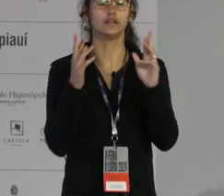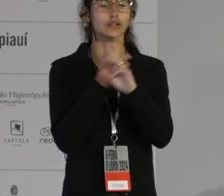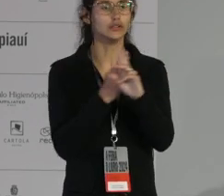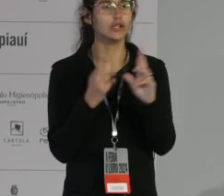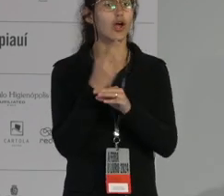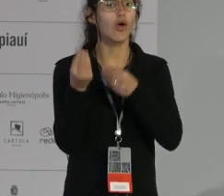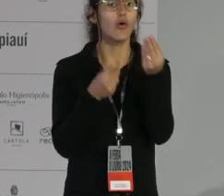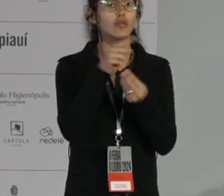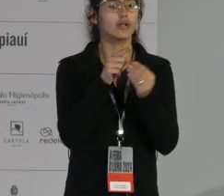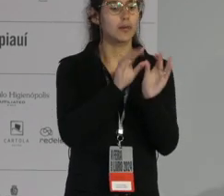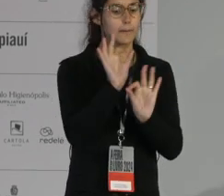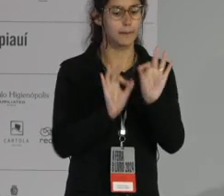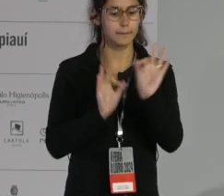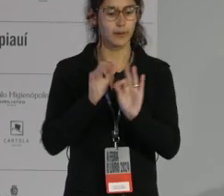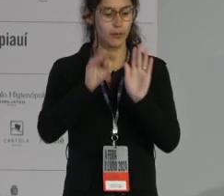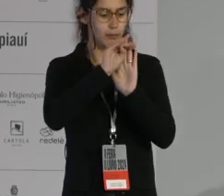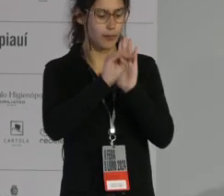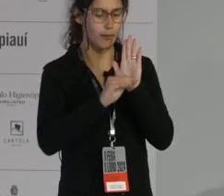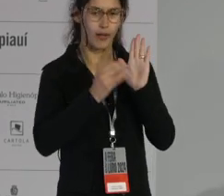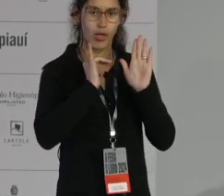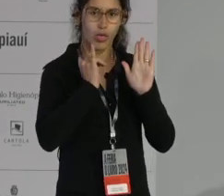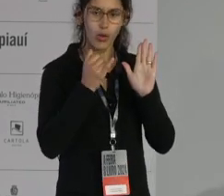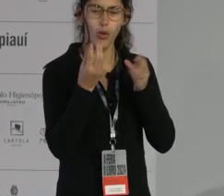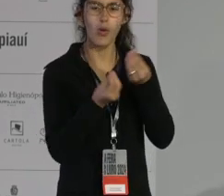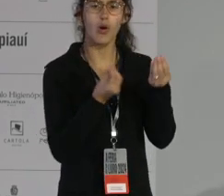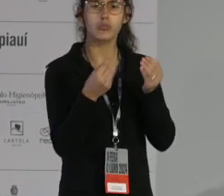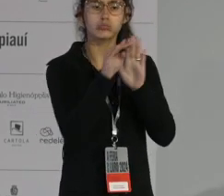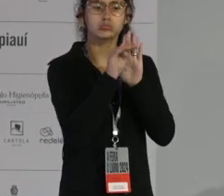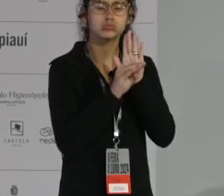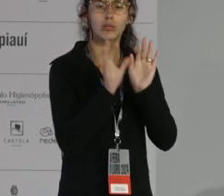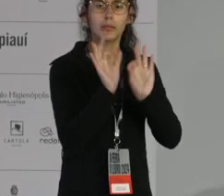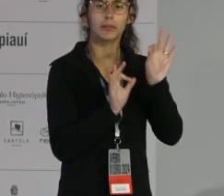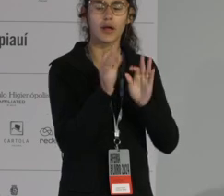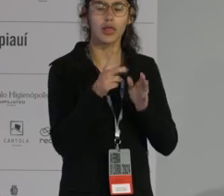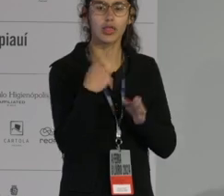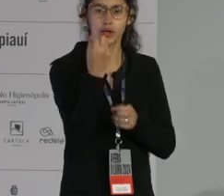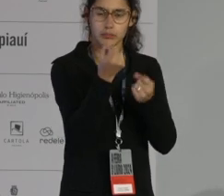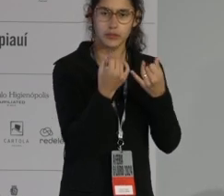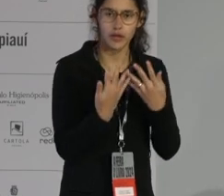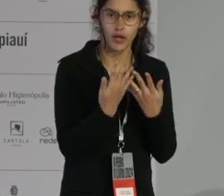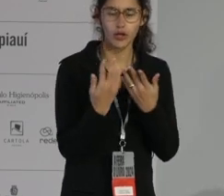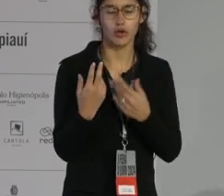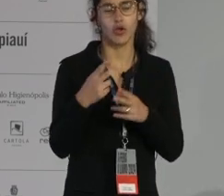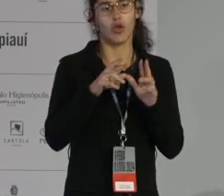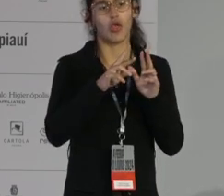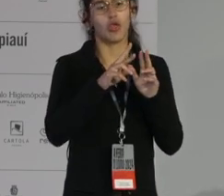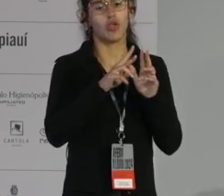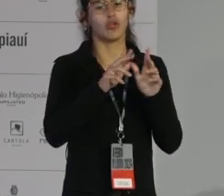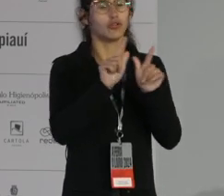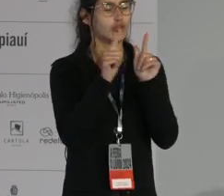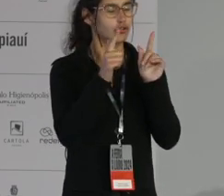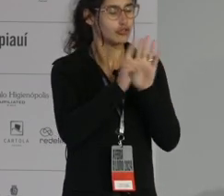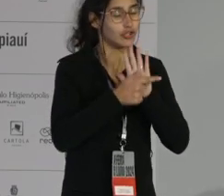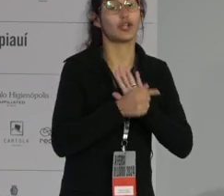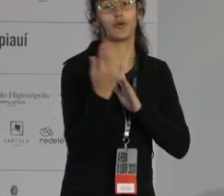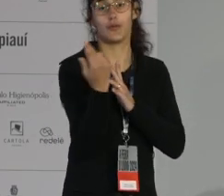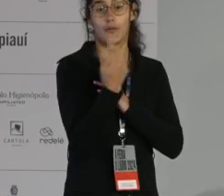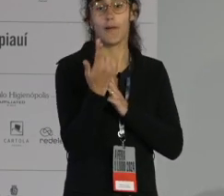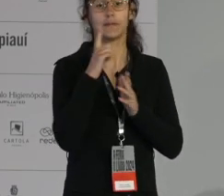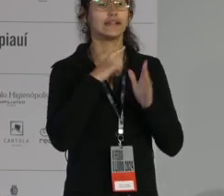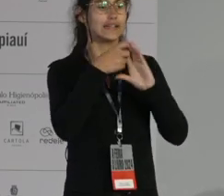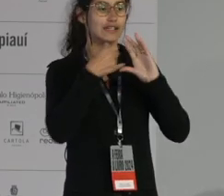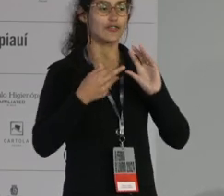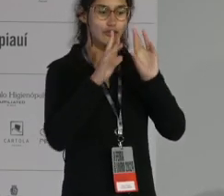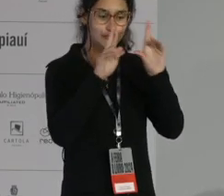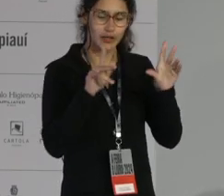de como vocês montaram a ordem dos contos. Eu acho que são... Enfim, a gente está falando de um mesmo gênero, livros de contos, só que eles têm